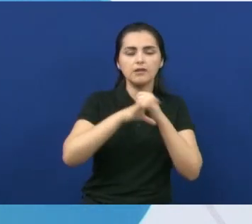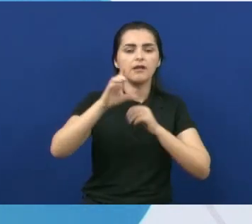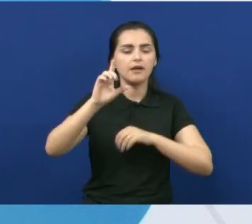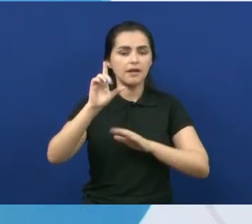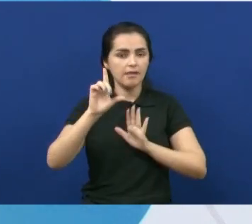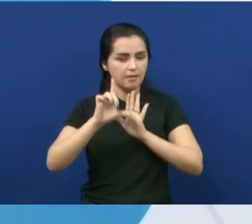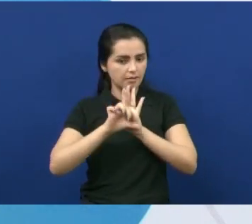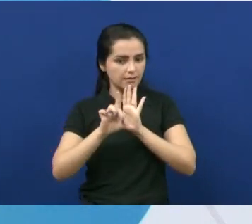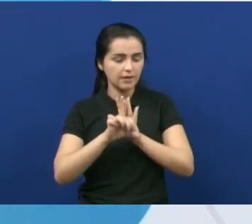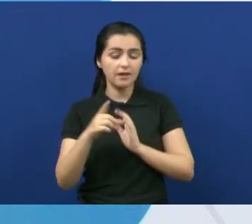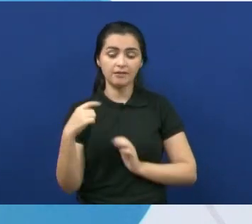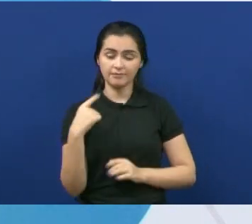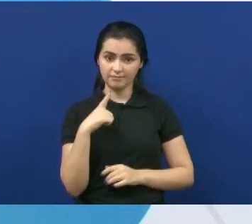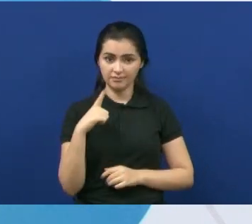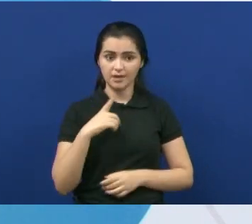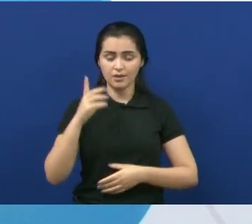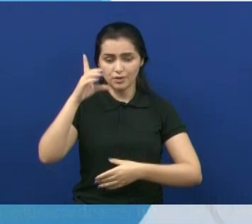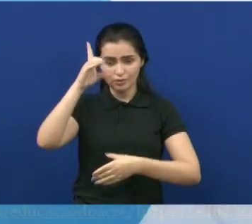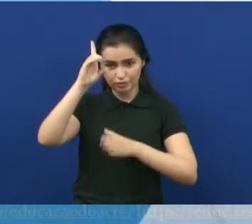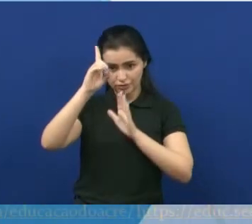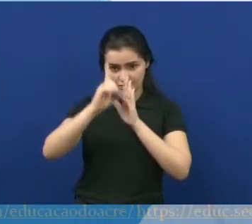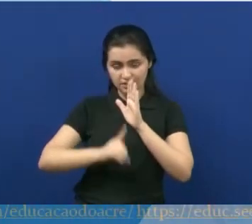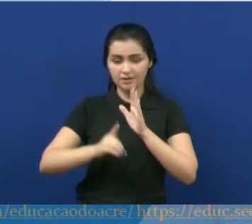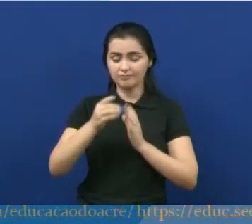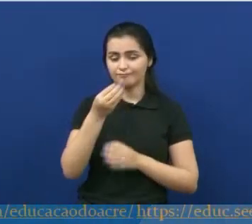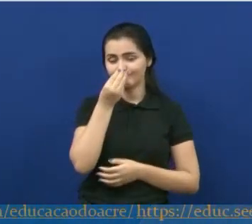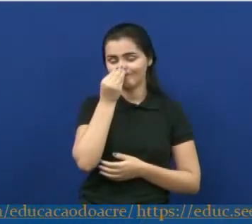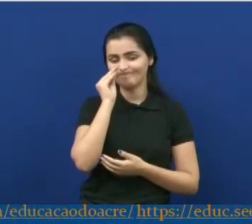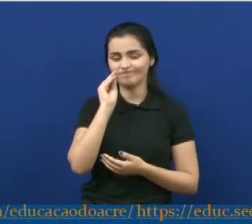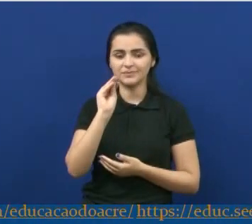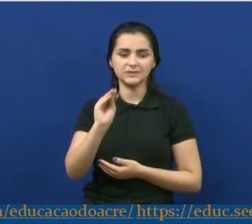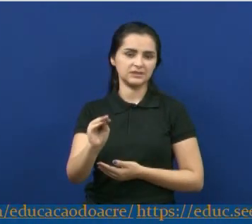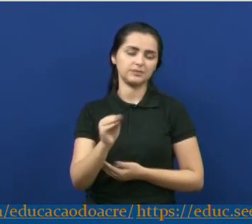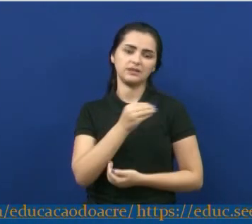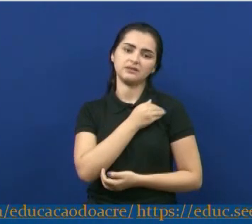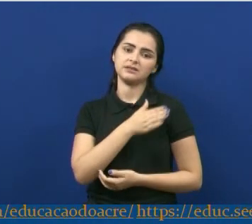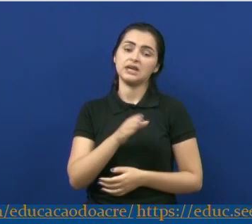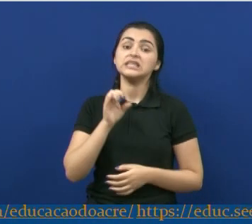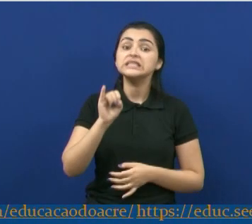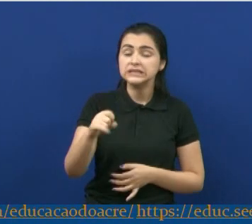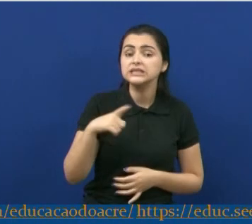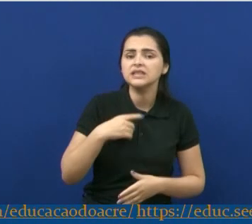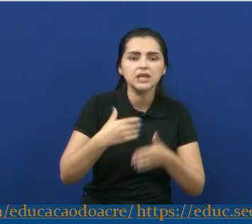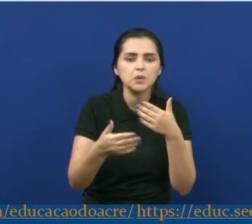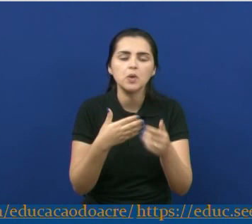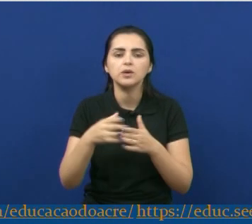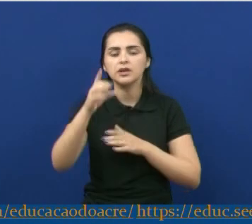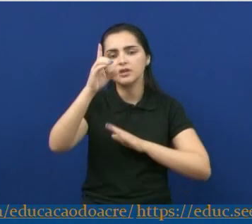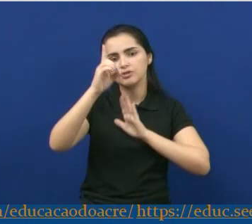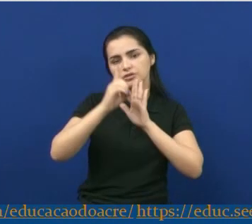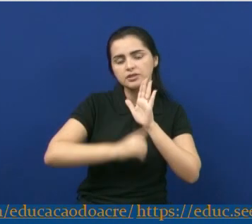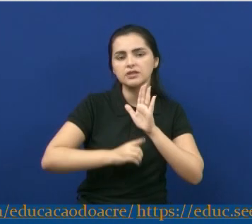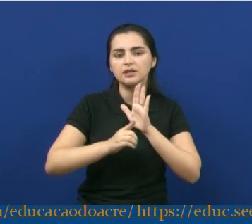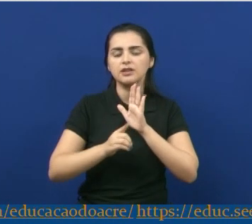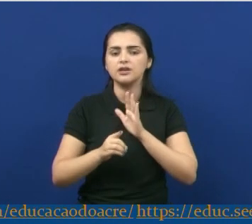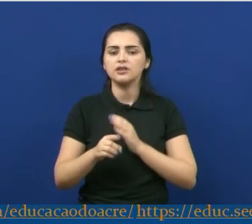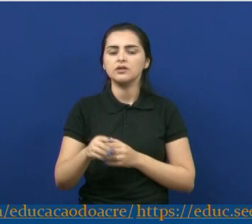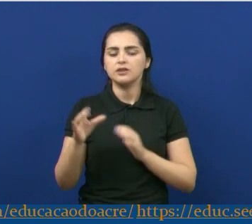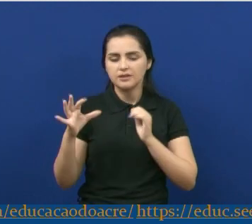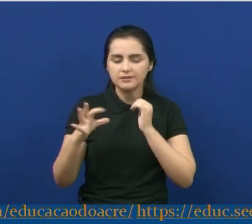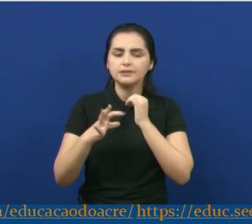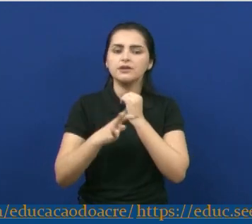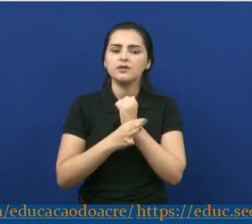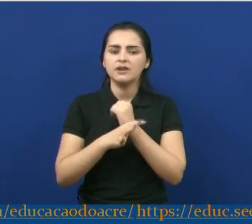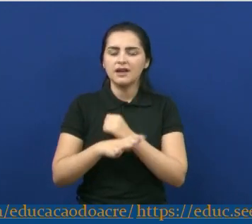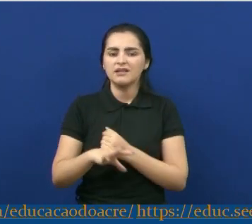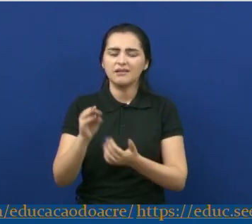gente tem nossos direitos desrespeitados. Então, se a gente tem qualquer direito garantido na nossa Constituição desrespeitado, a